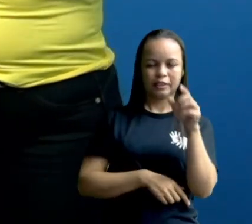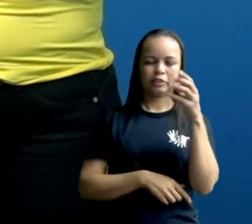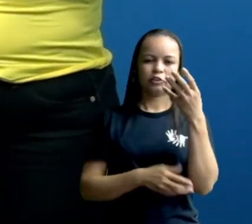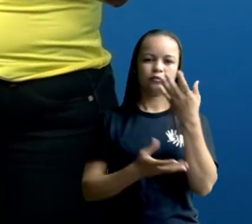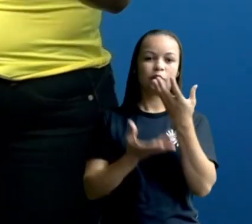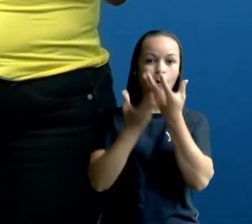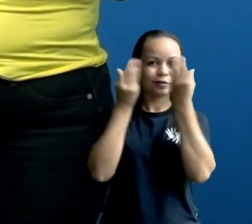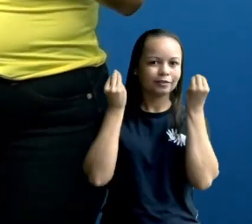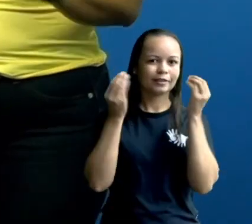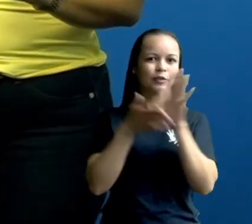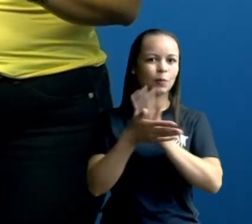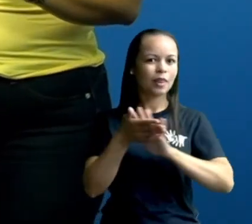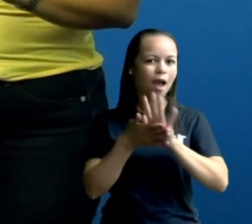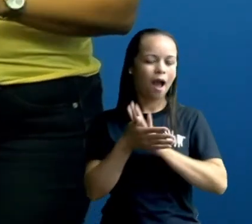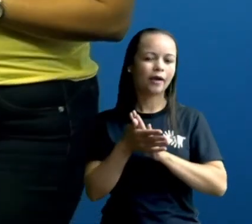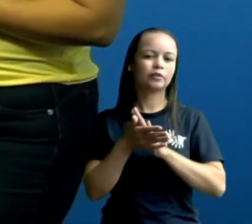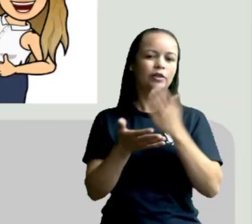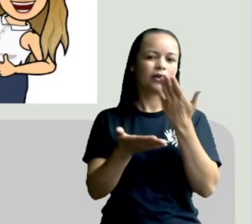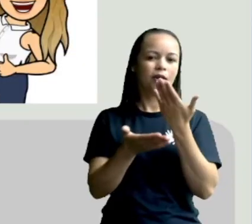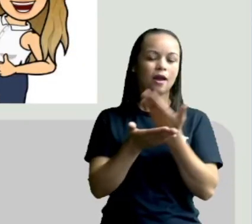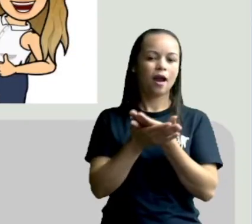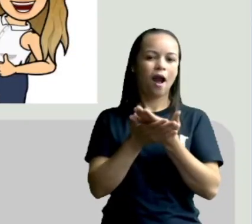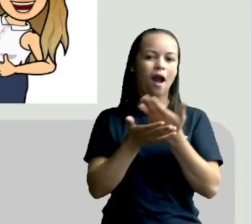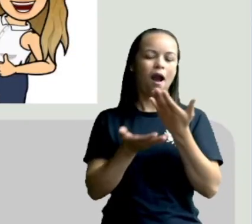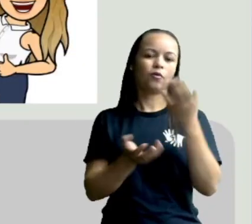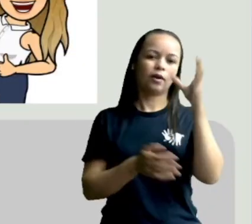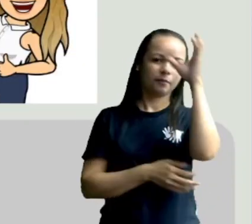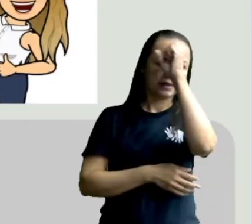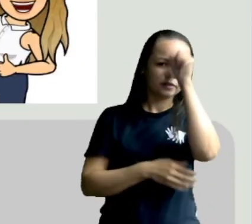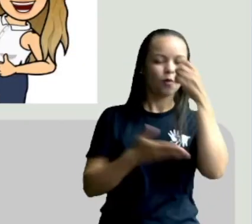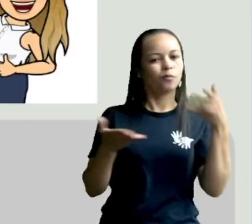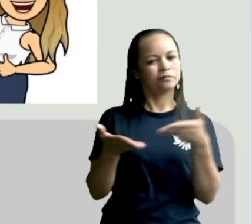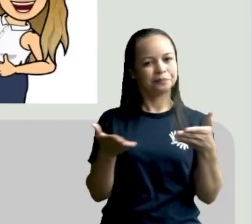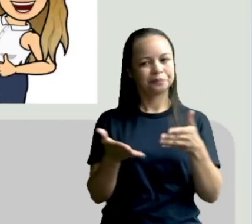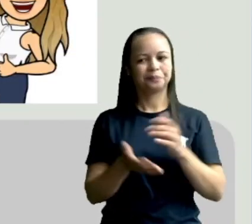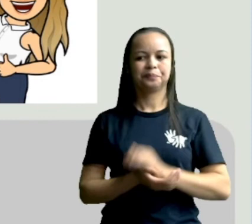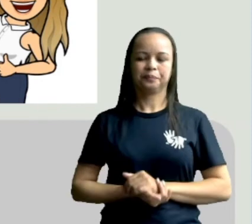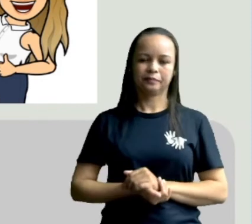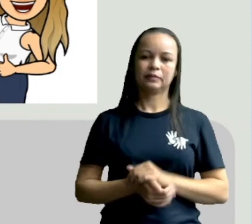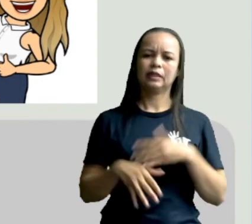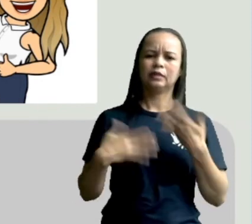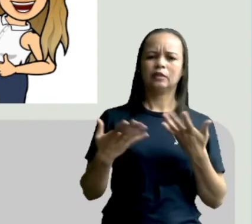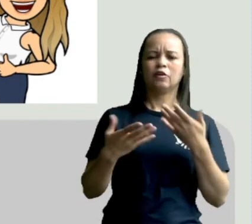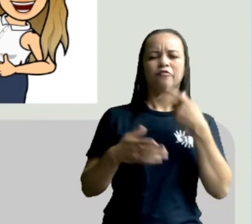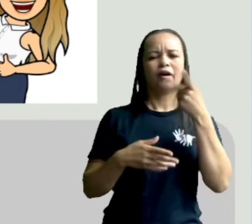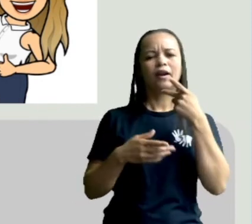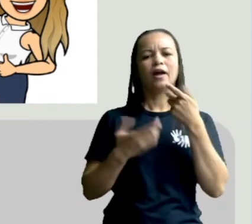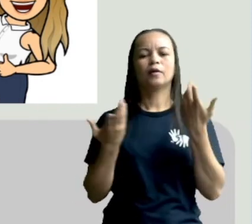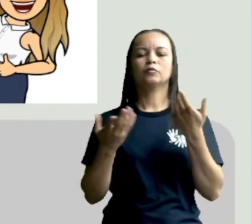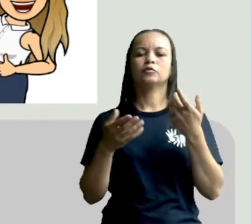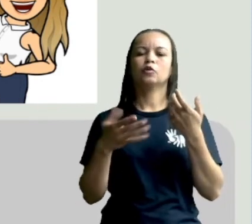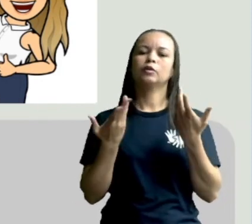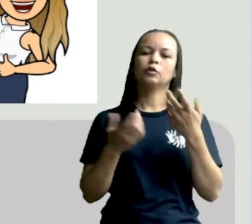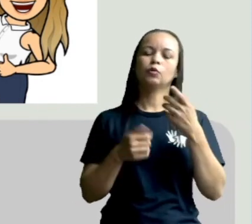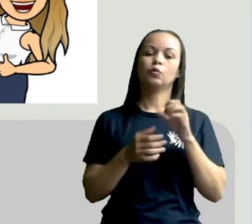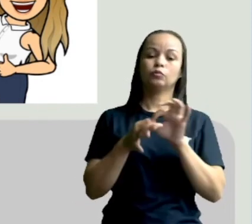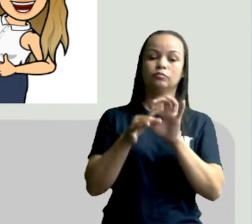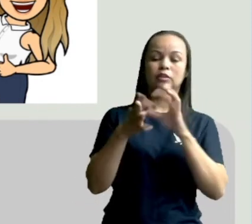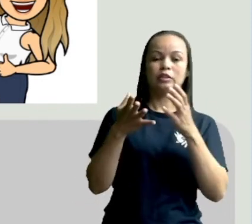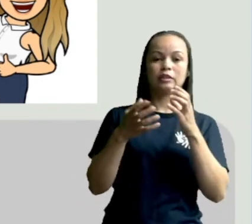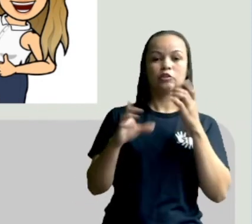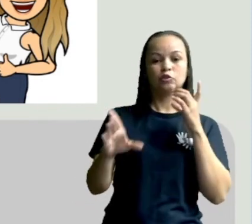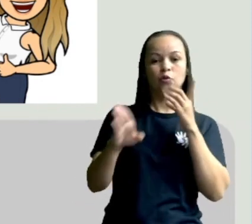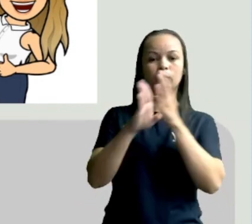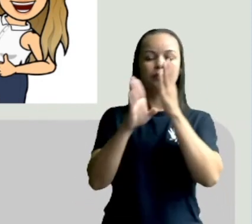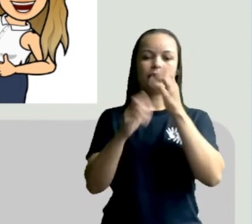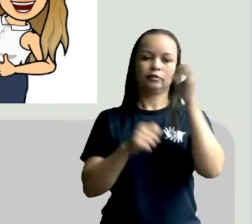esquecer de nada que a gente aprendeu hoje, tá bom? A gente falou um pouco sobre o descobrimento do Brasil, como na aula passada, como os